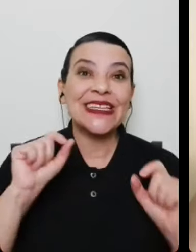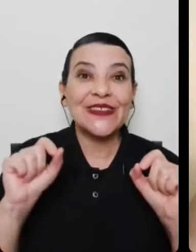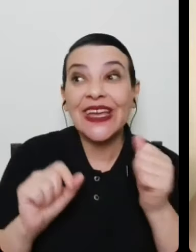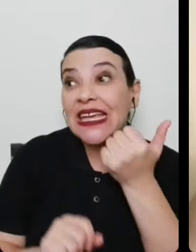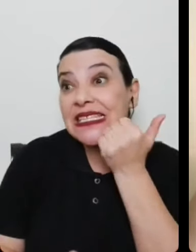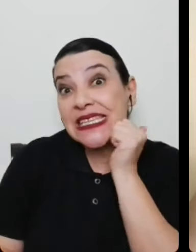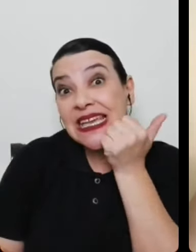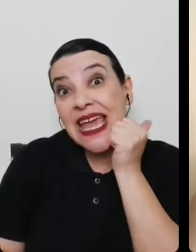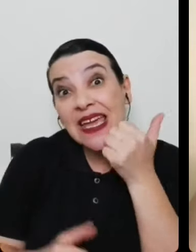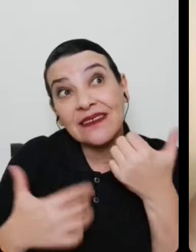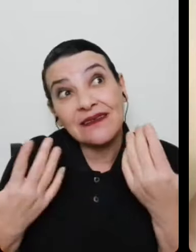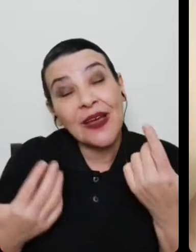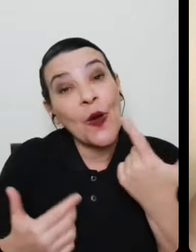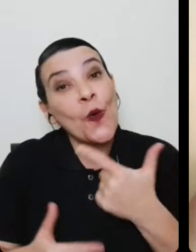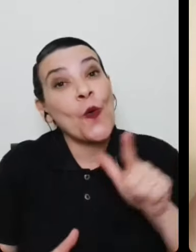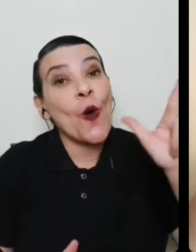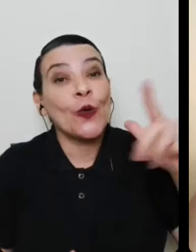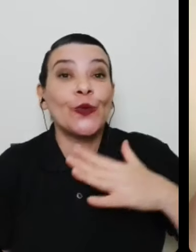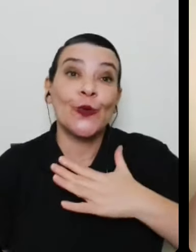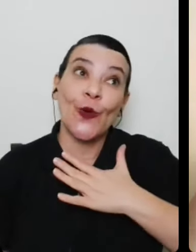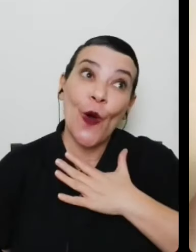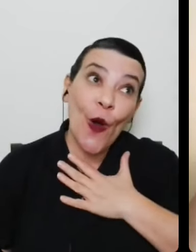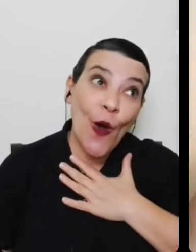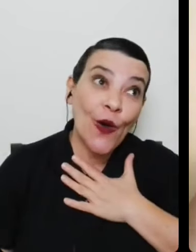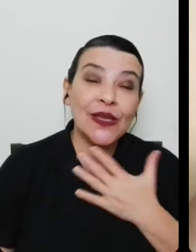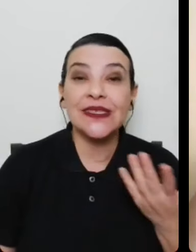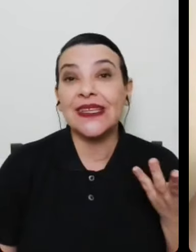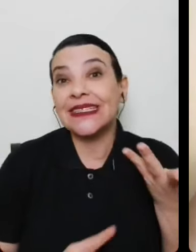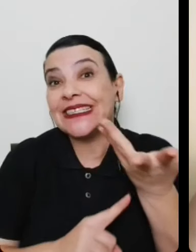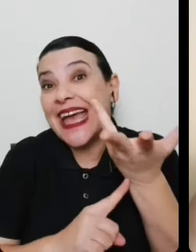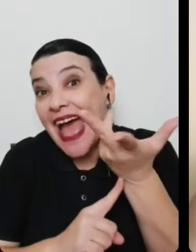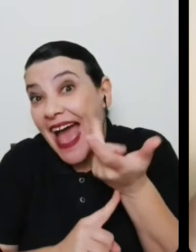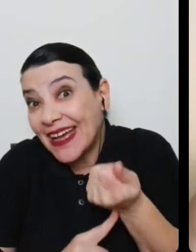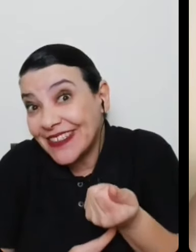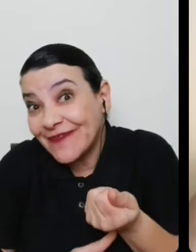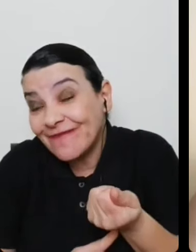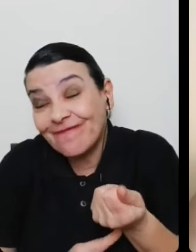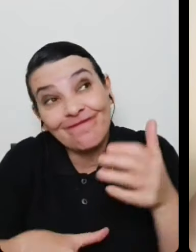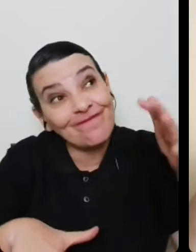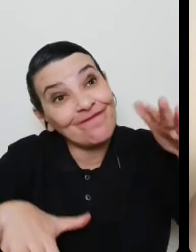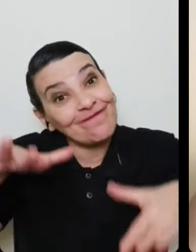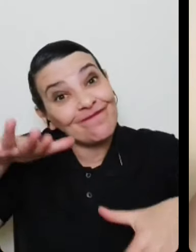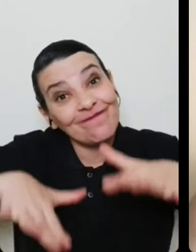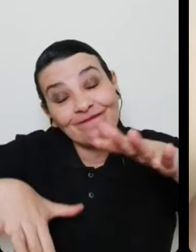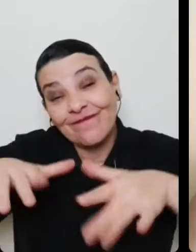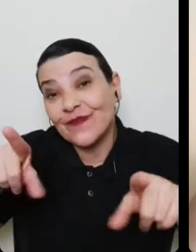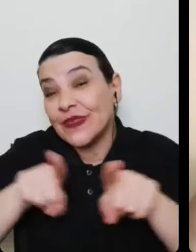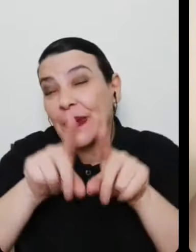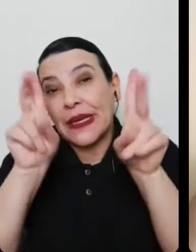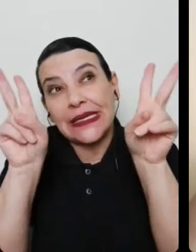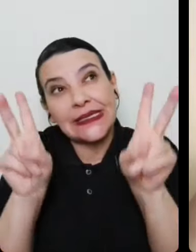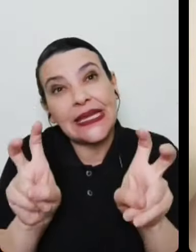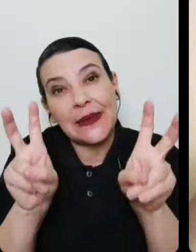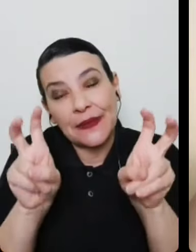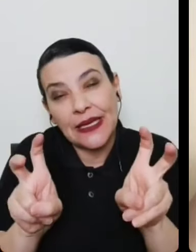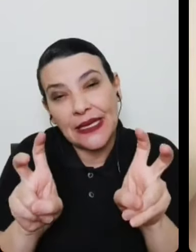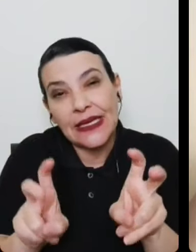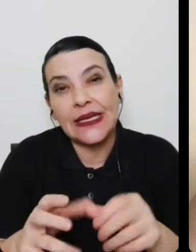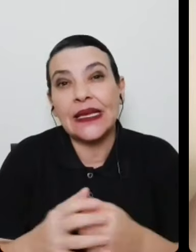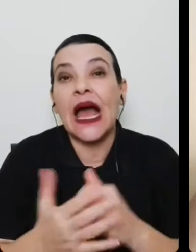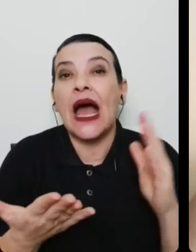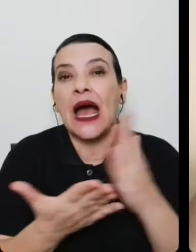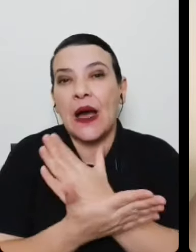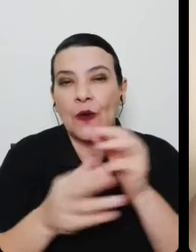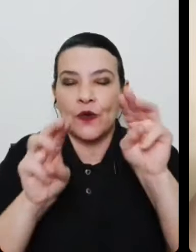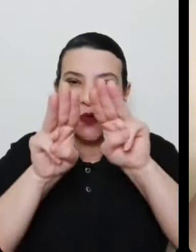ciências, o outro gosta mais de artes. E dependendo do assunto, dependendo, por exemplo, alguns museus